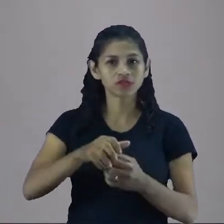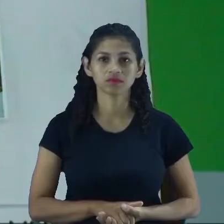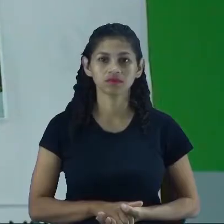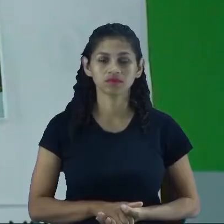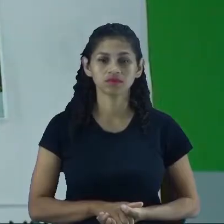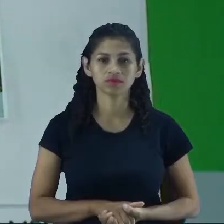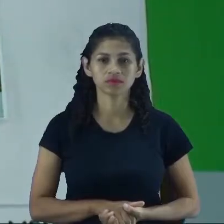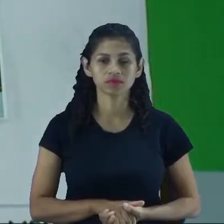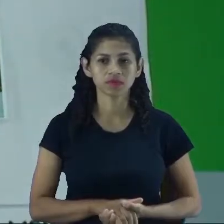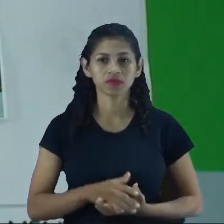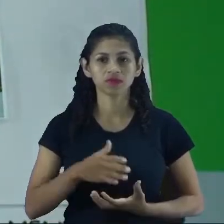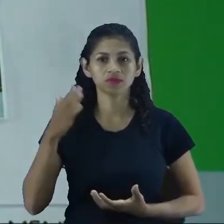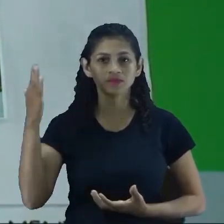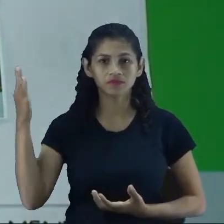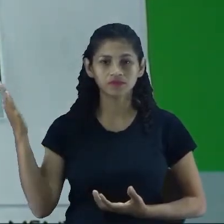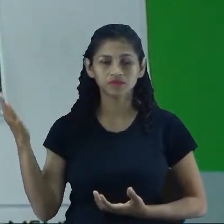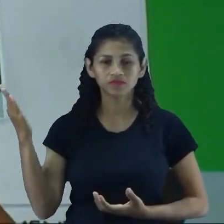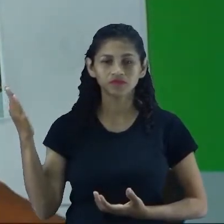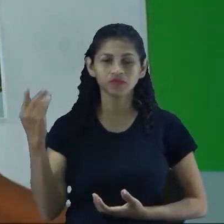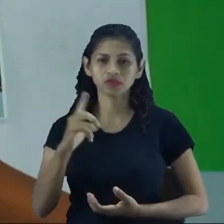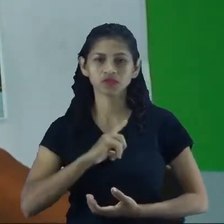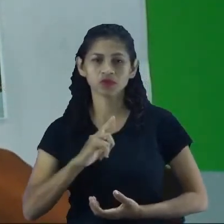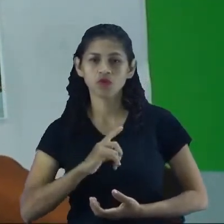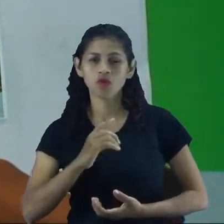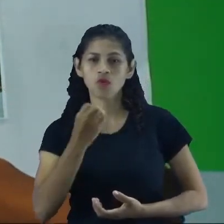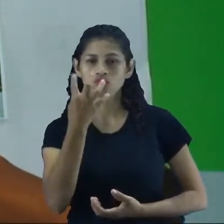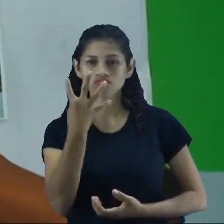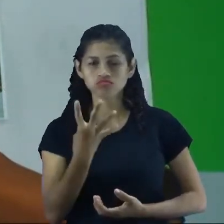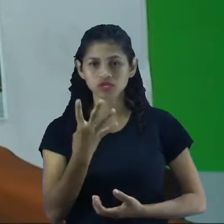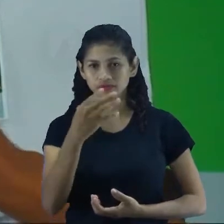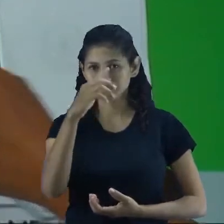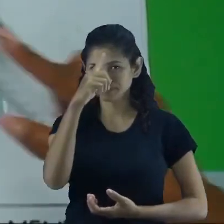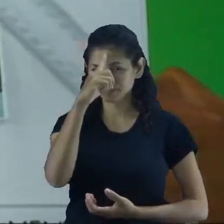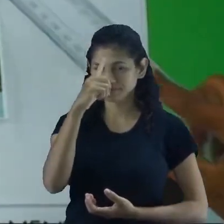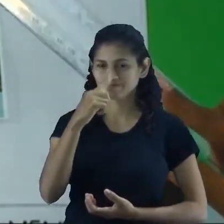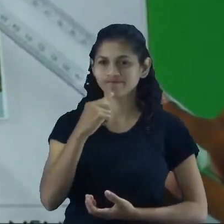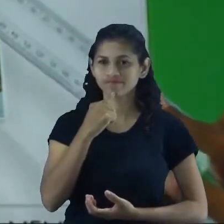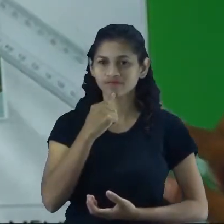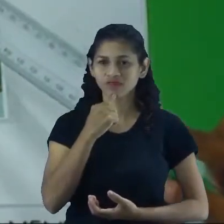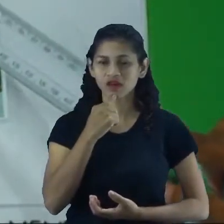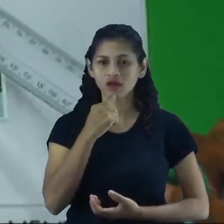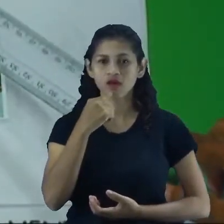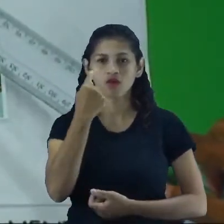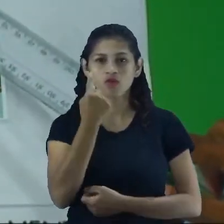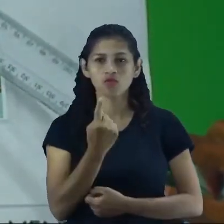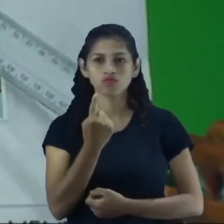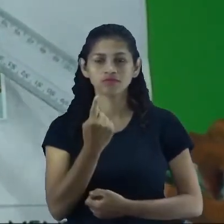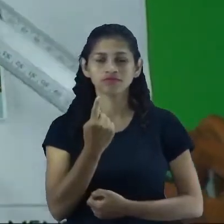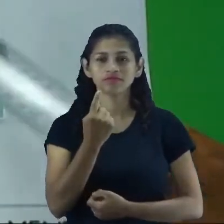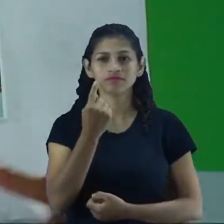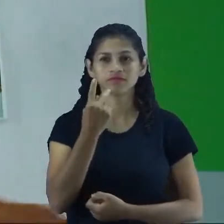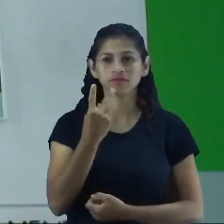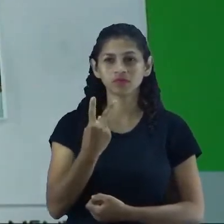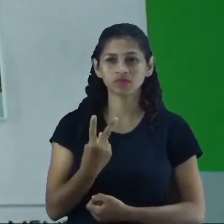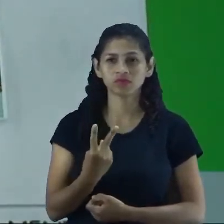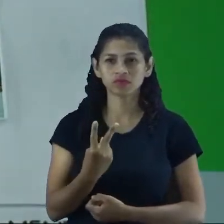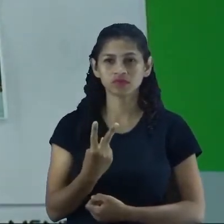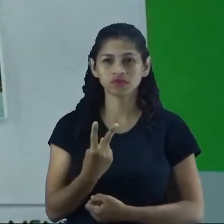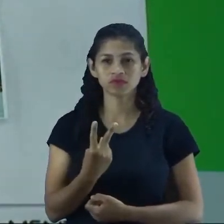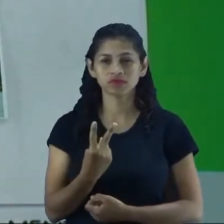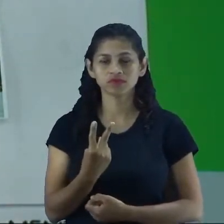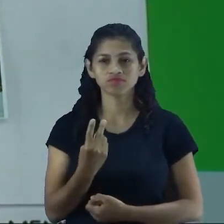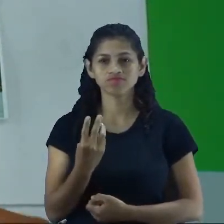fazer. Aqui nós temos 4 imagens, olha só, nós temos a imagem 1, a imagem 2, a